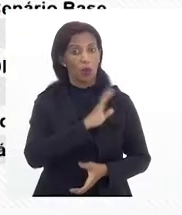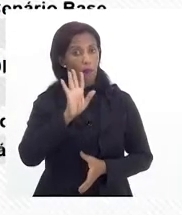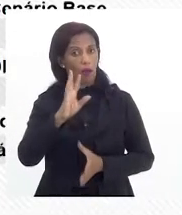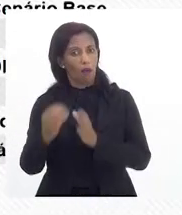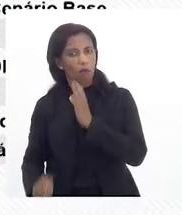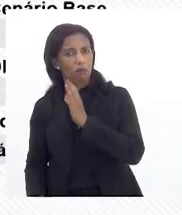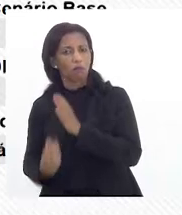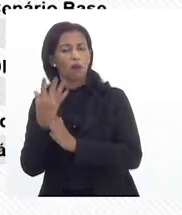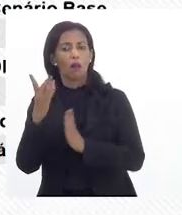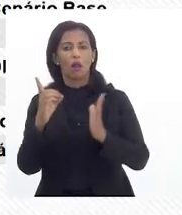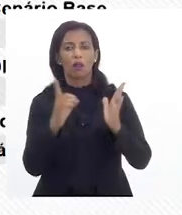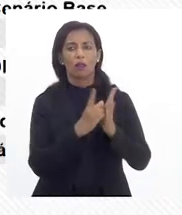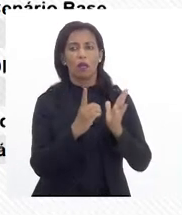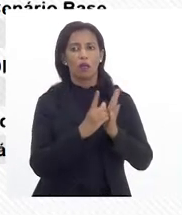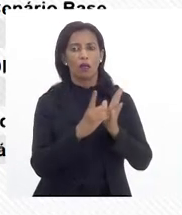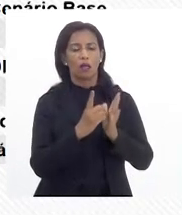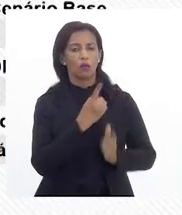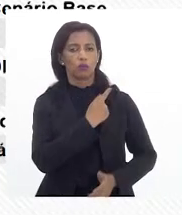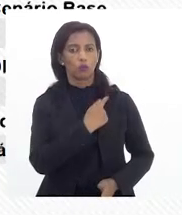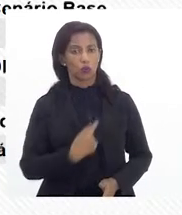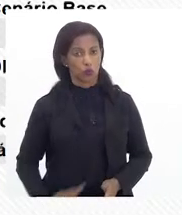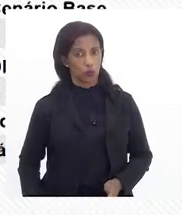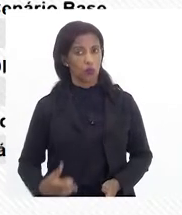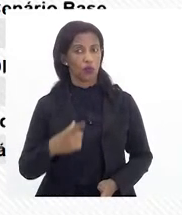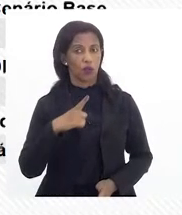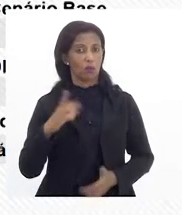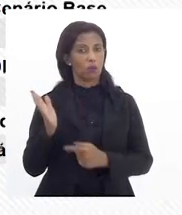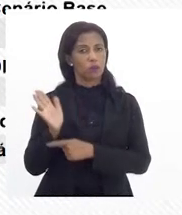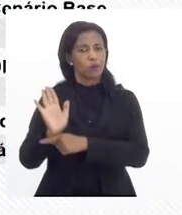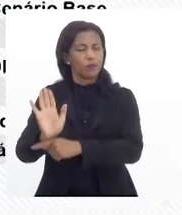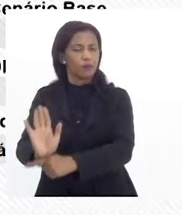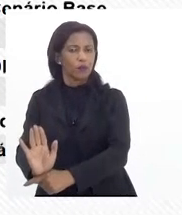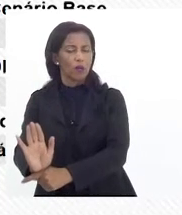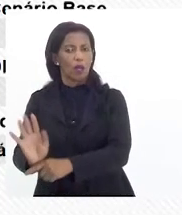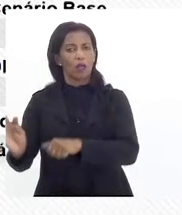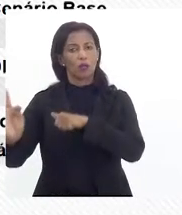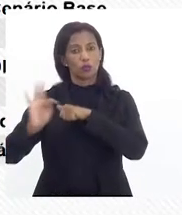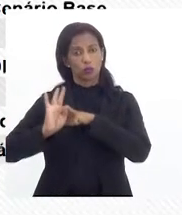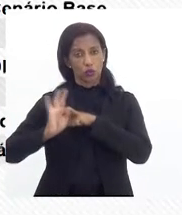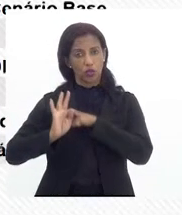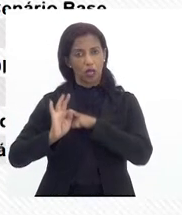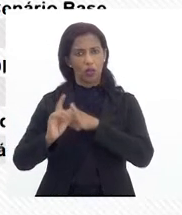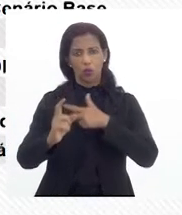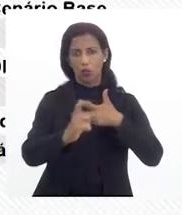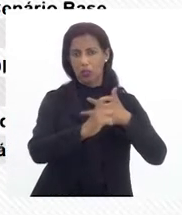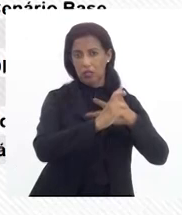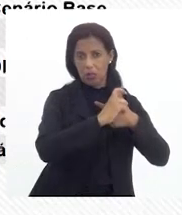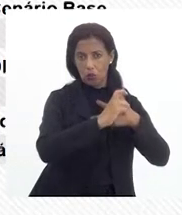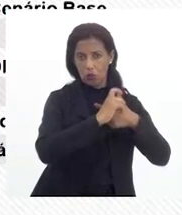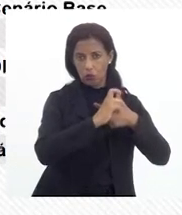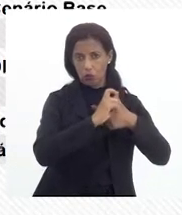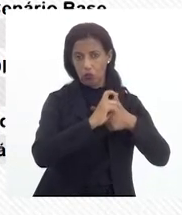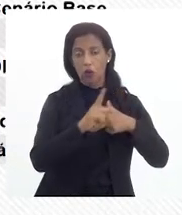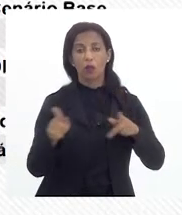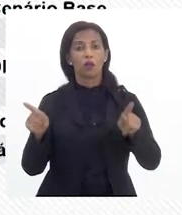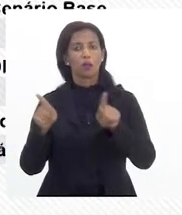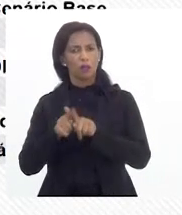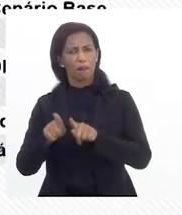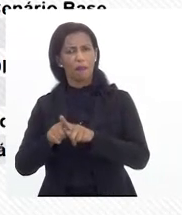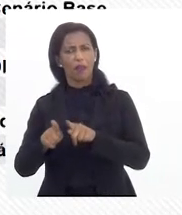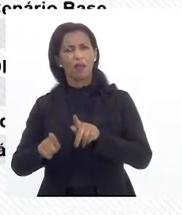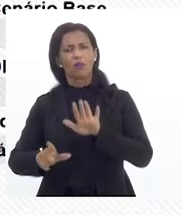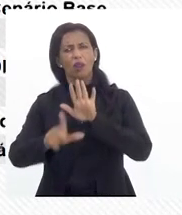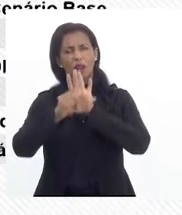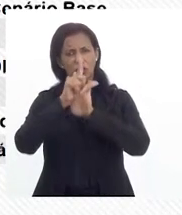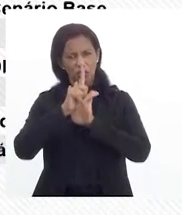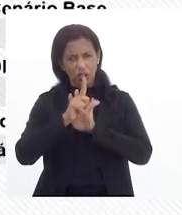criada por decreto do governador né que contempla além dos técnicos do executivo é tão bem do